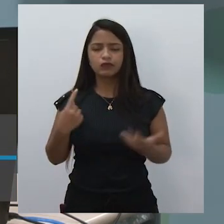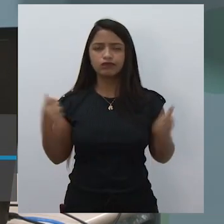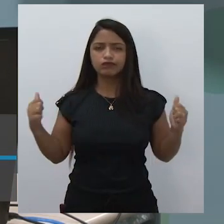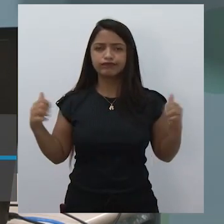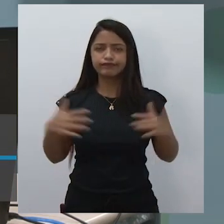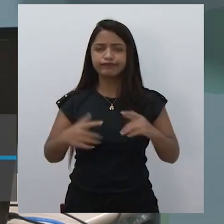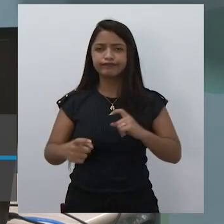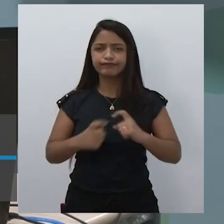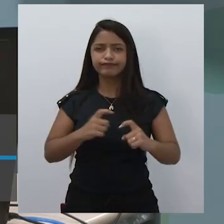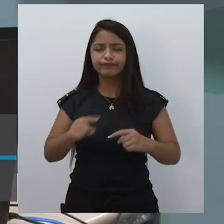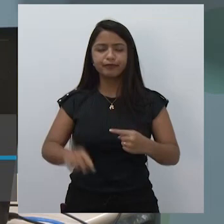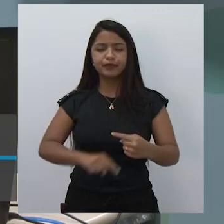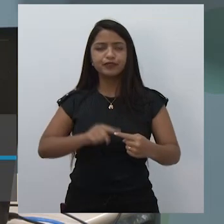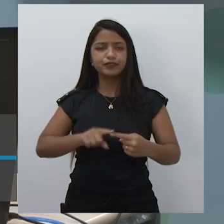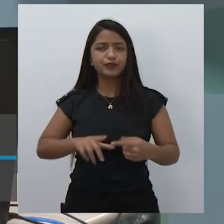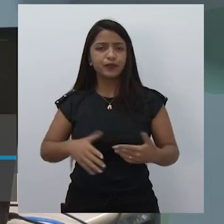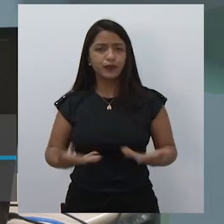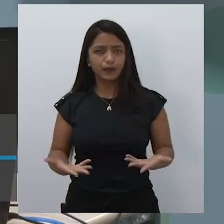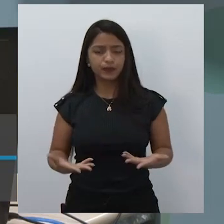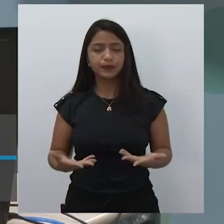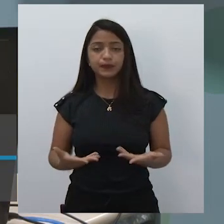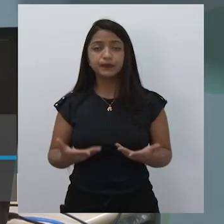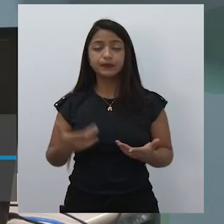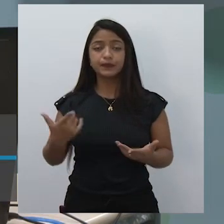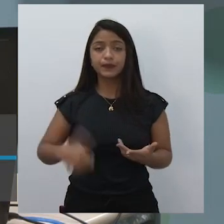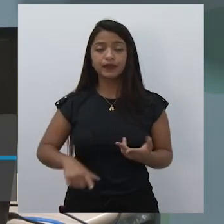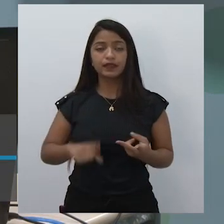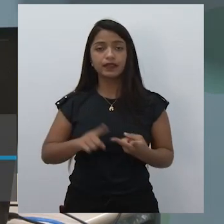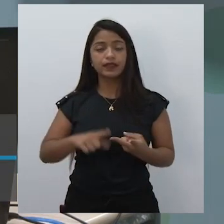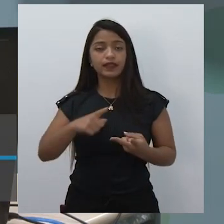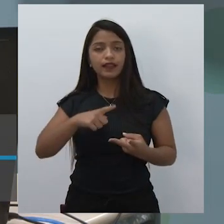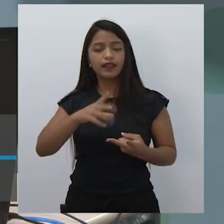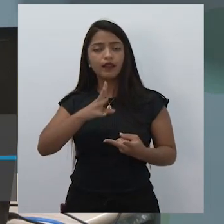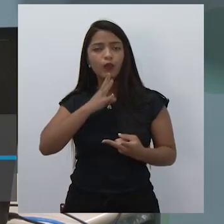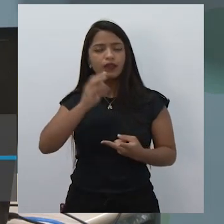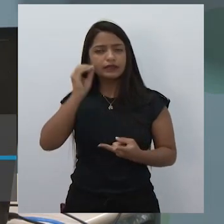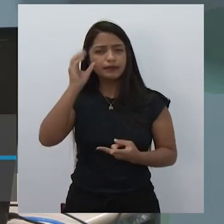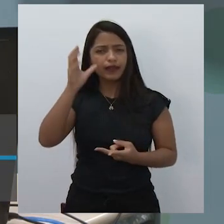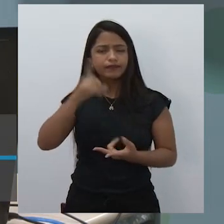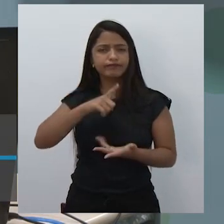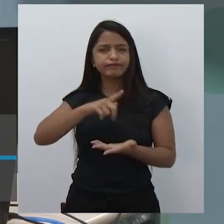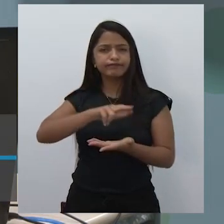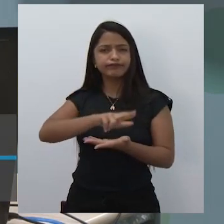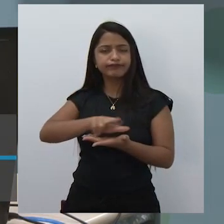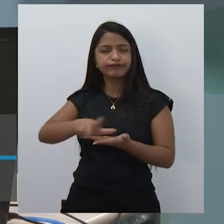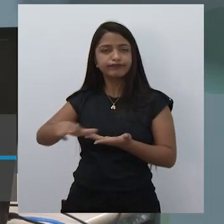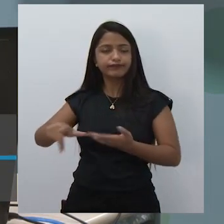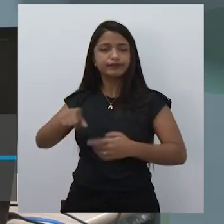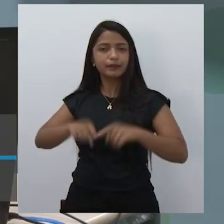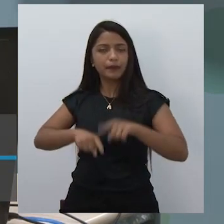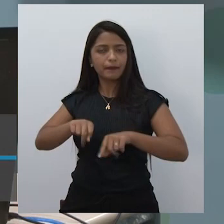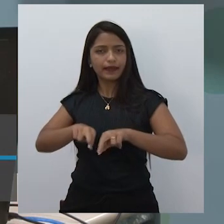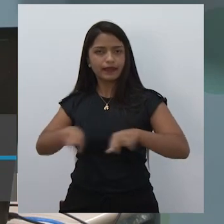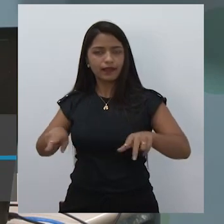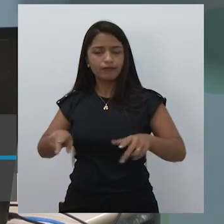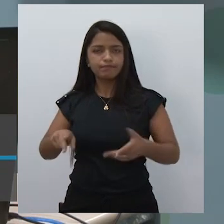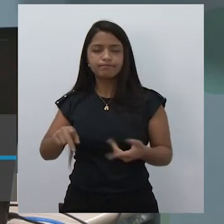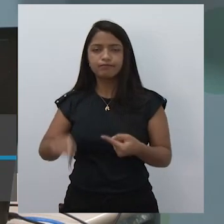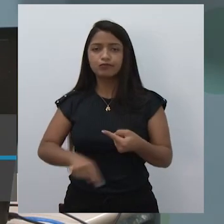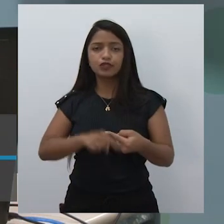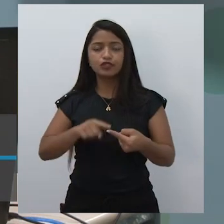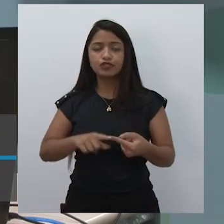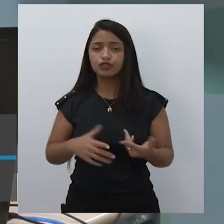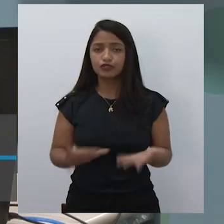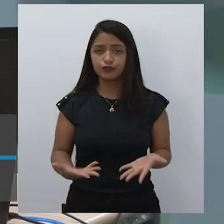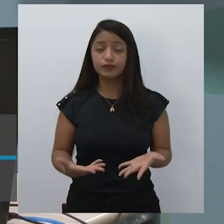né? O que nós queremos com esse conjunto de objetos de conhecimento? Todas essas questões,